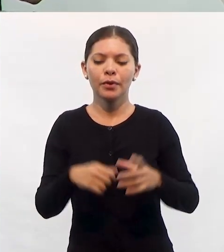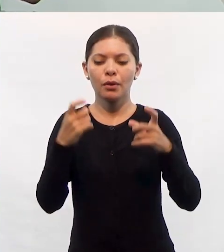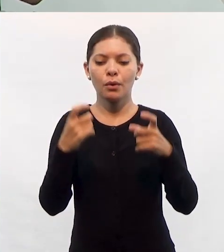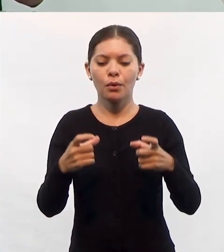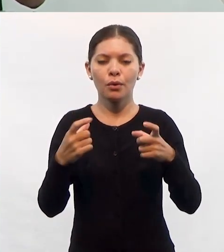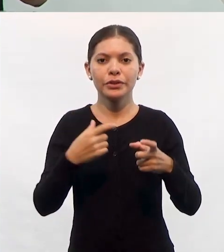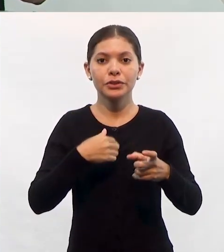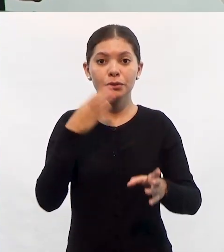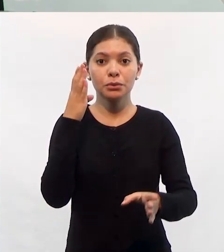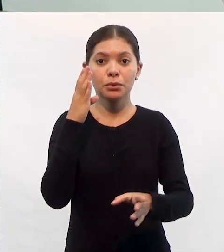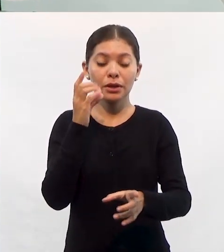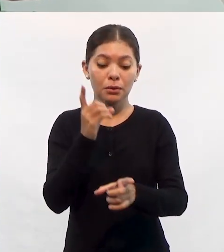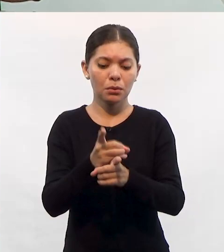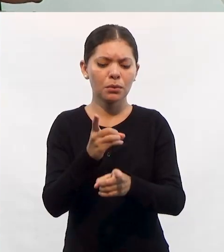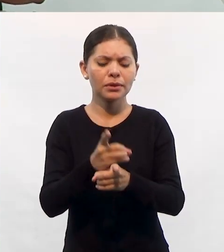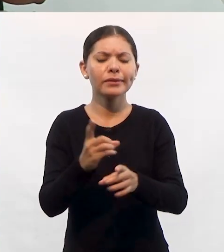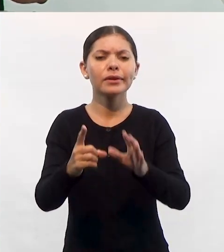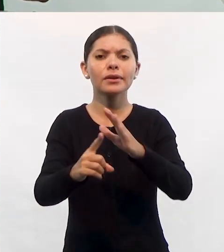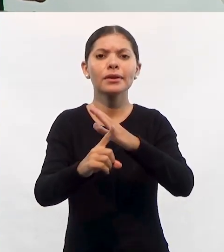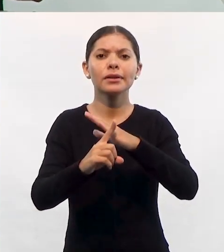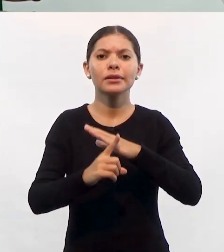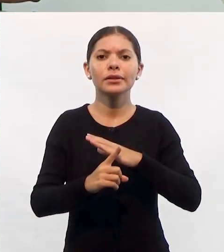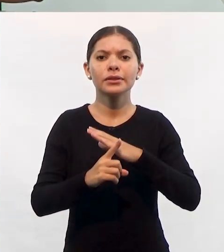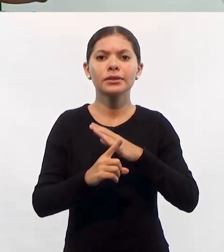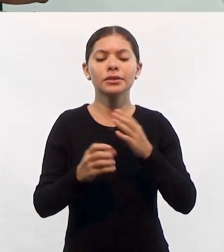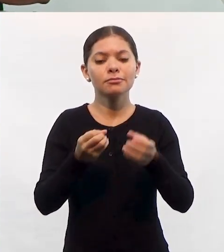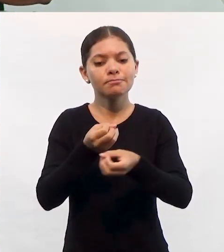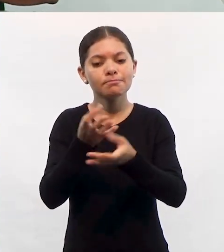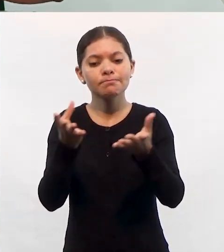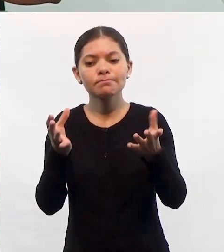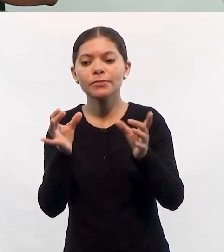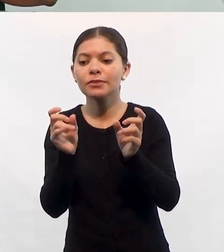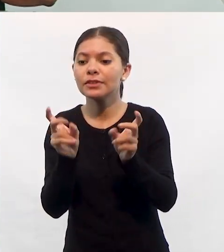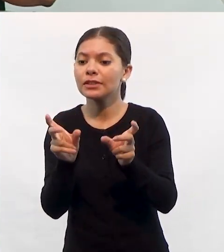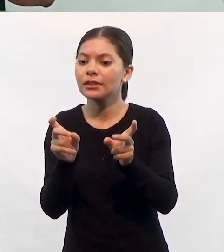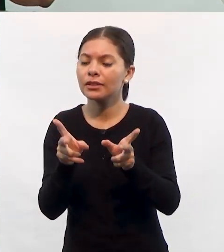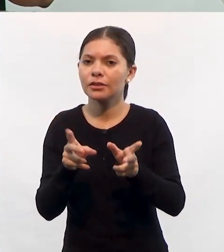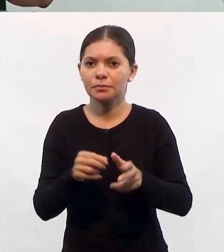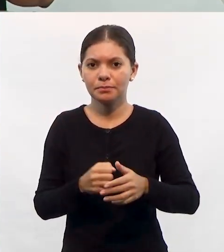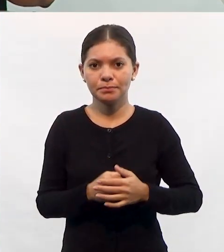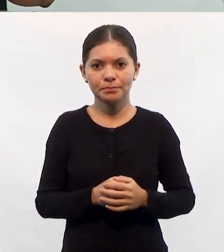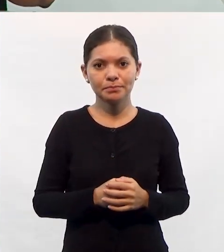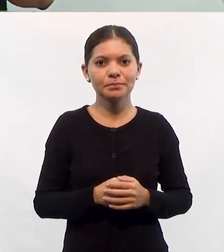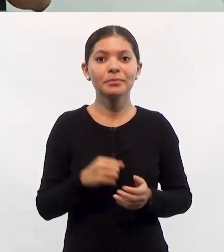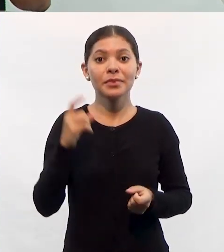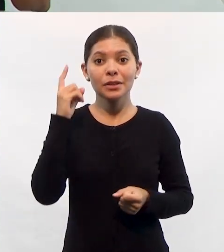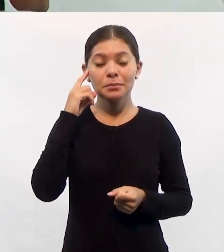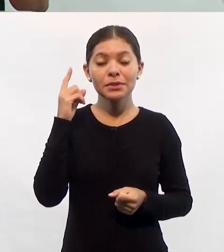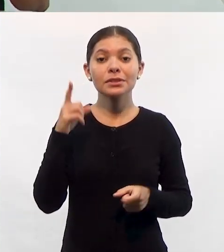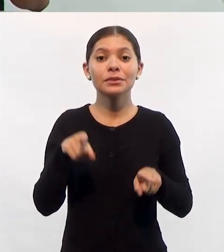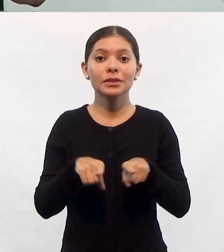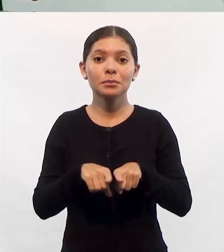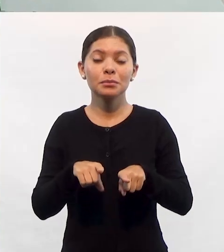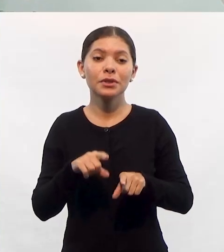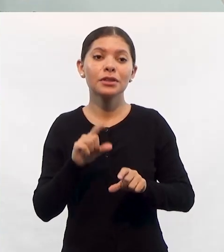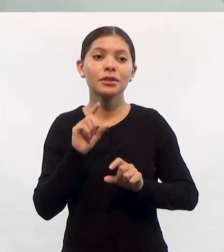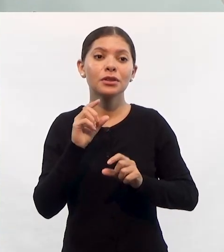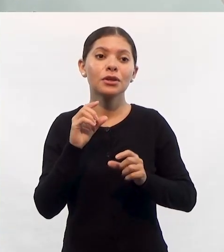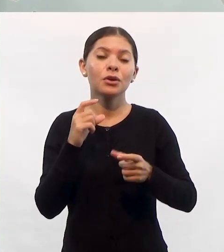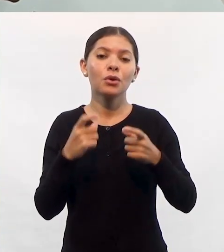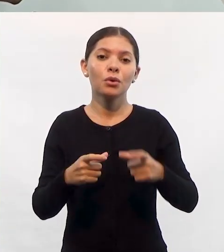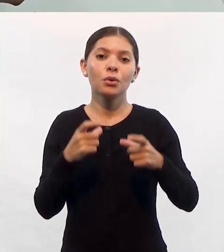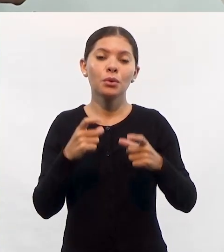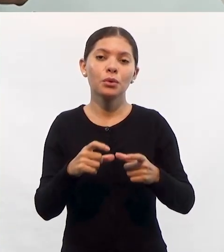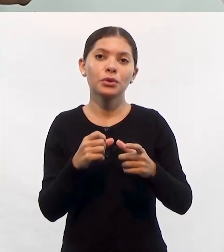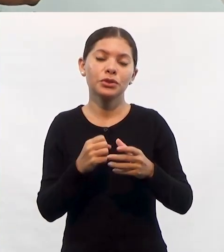onde é que encontrar os clientes para comprar essa esses meus móveis ele está pensando aqui também onde é que vai ter os recursos para